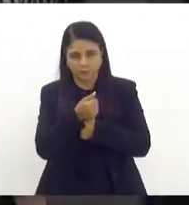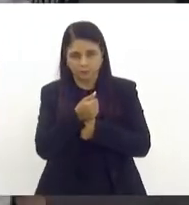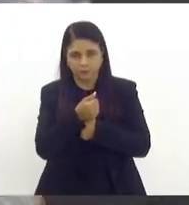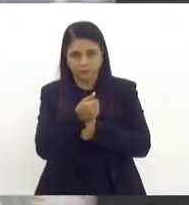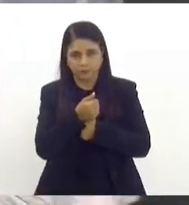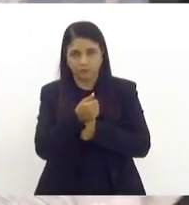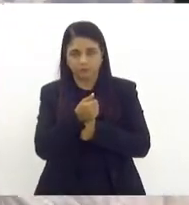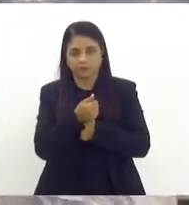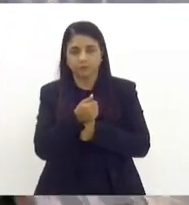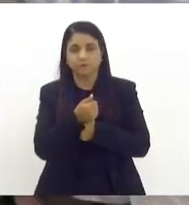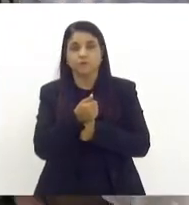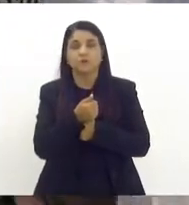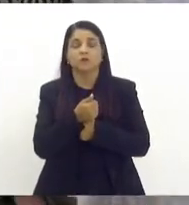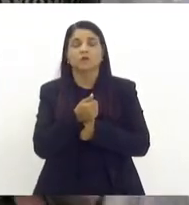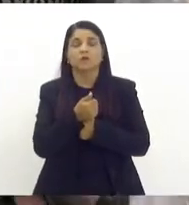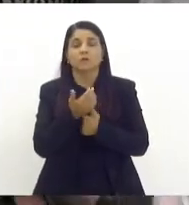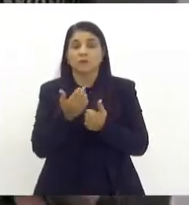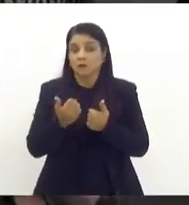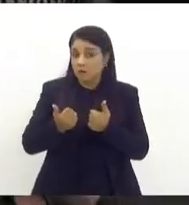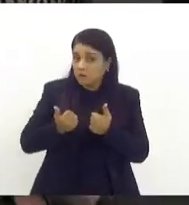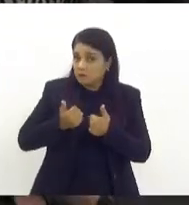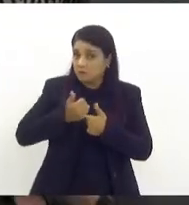e esse substantivo